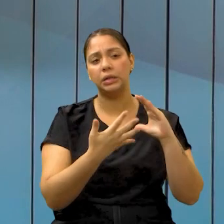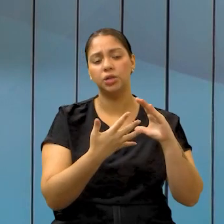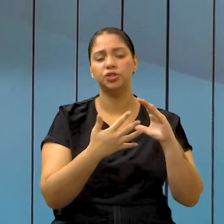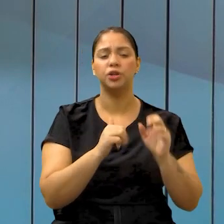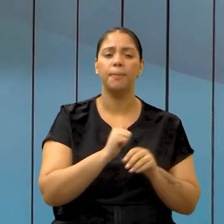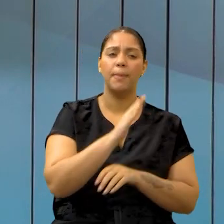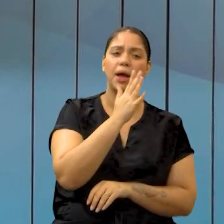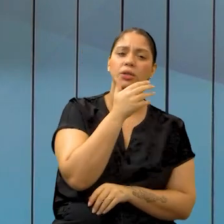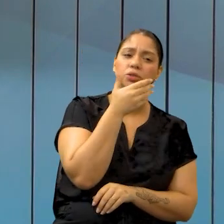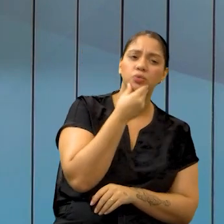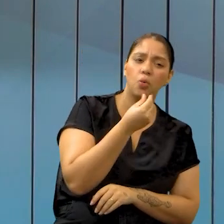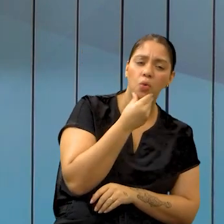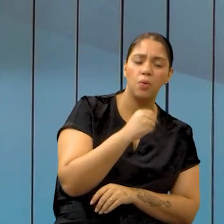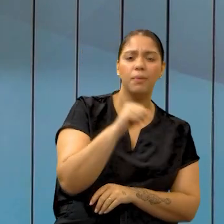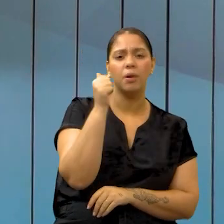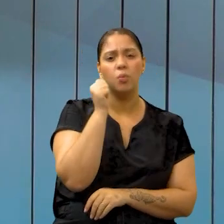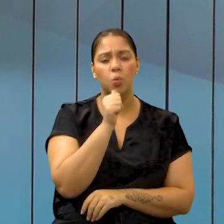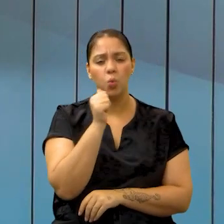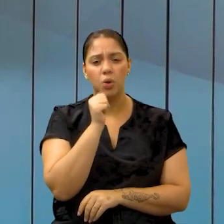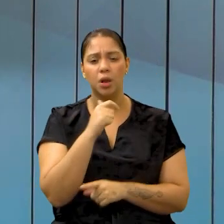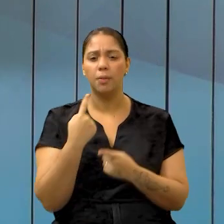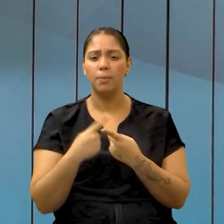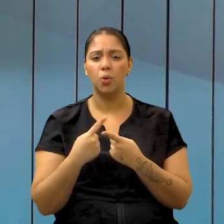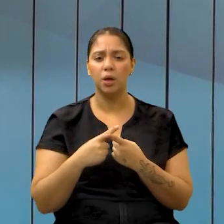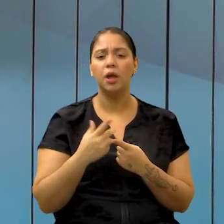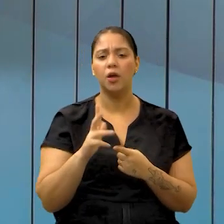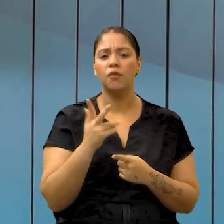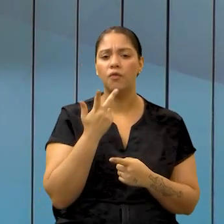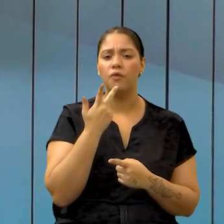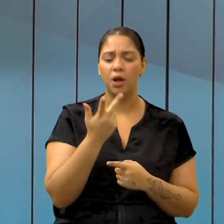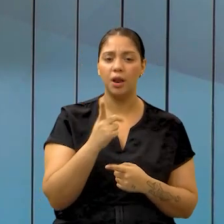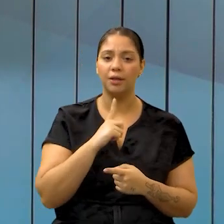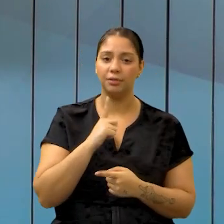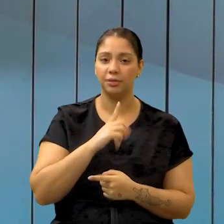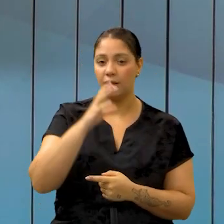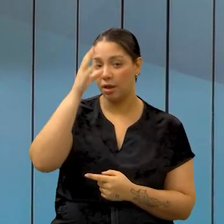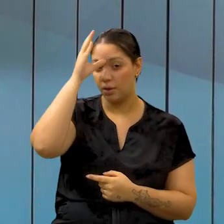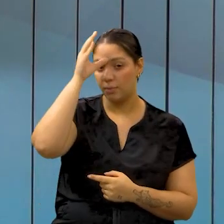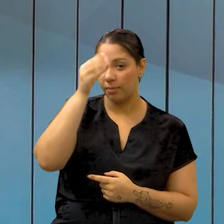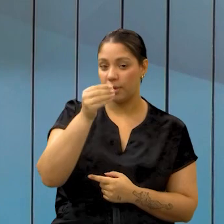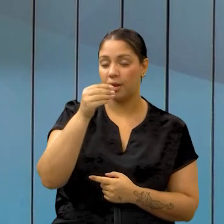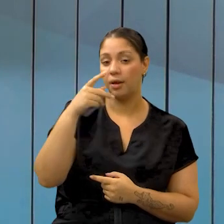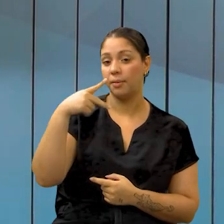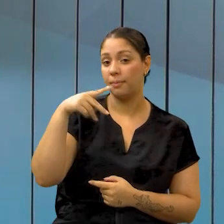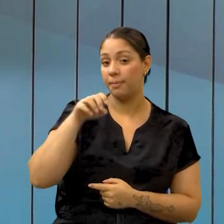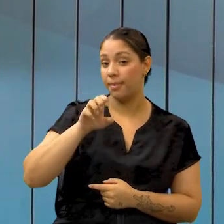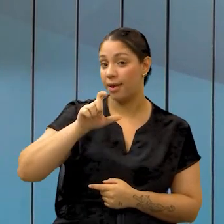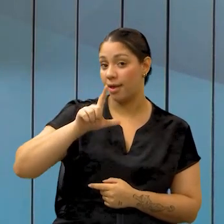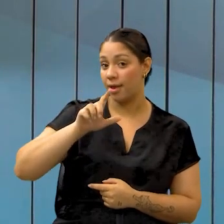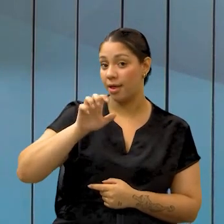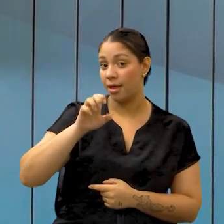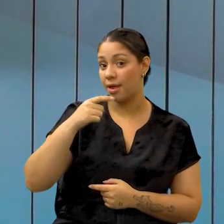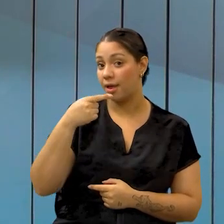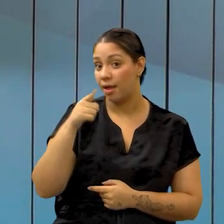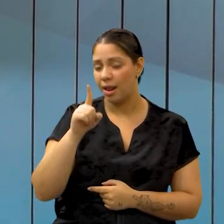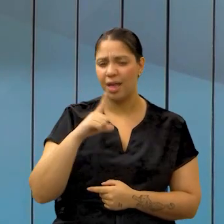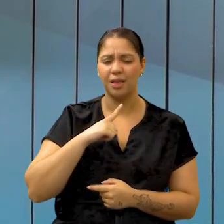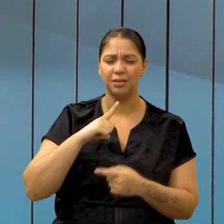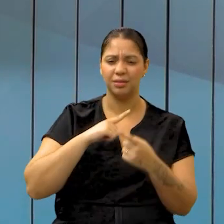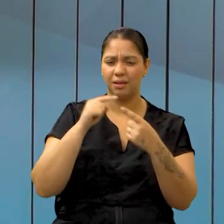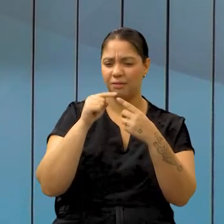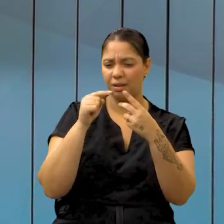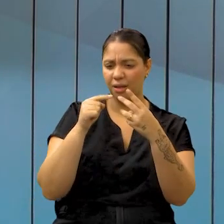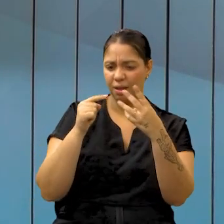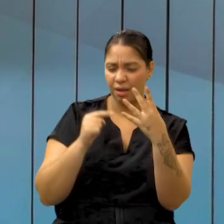afeta mais homens ou mulheres? Porque aqui eu citei o Pelé, o Roberto, o Dinamite, eu também lembrei do